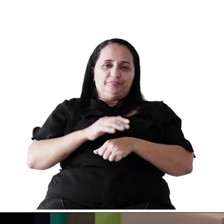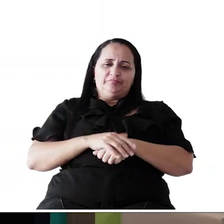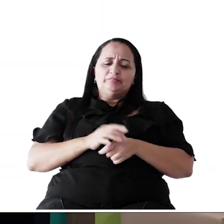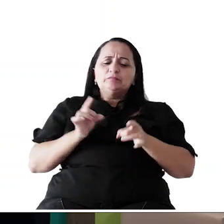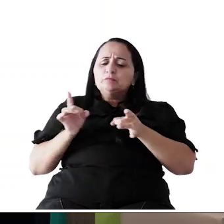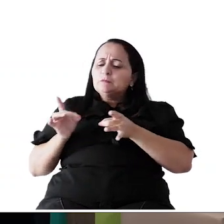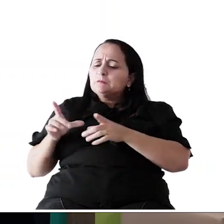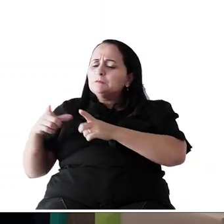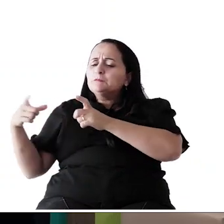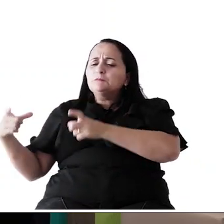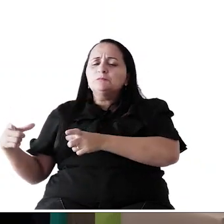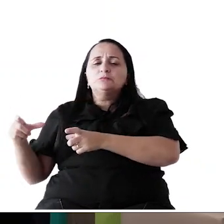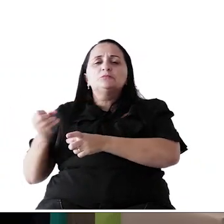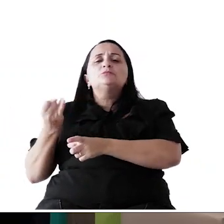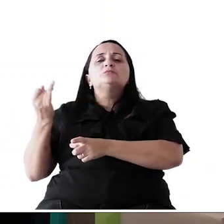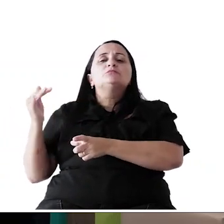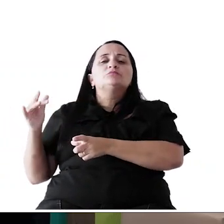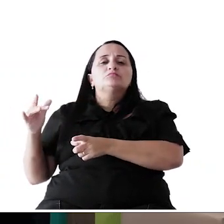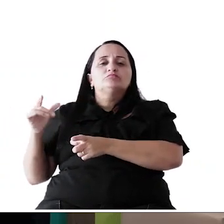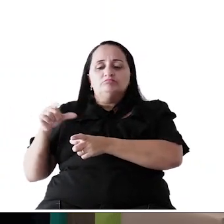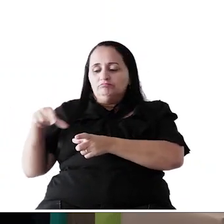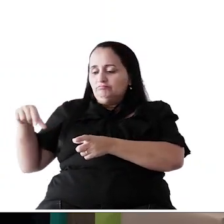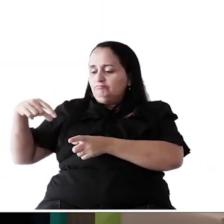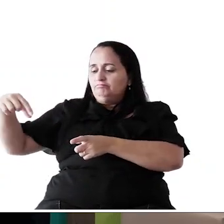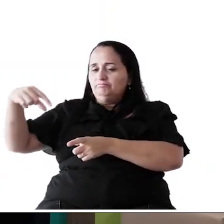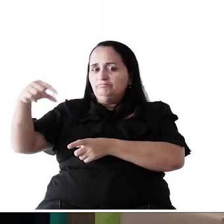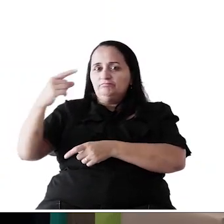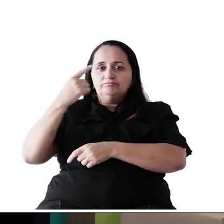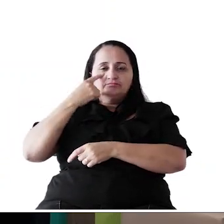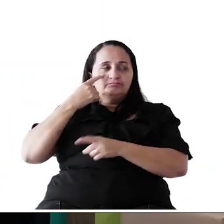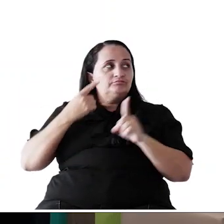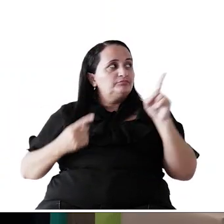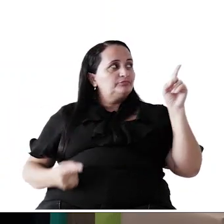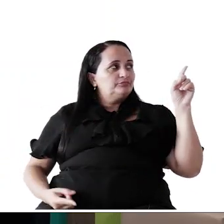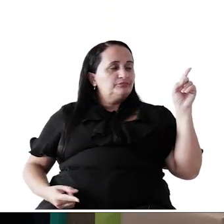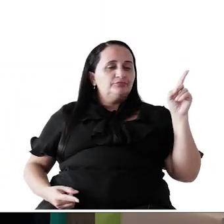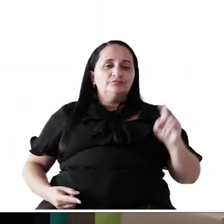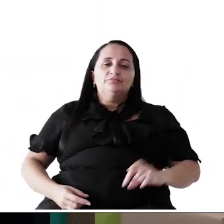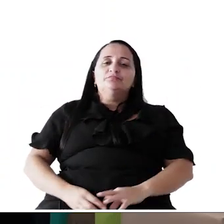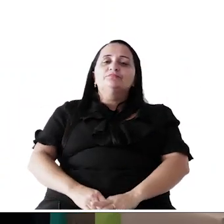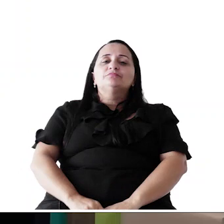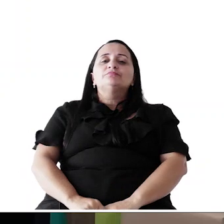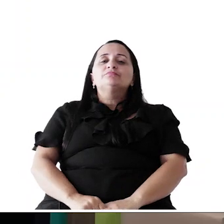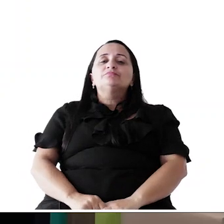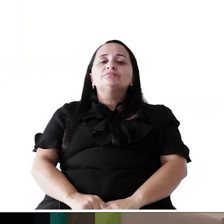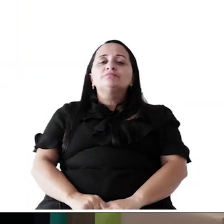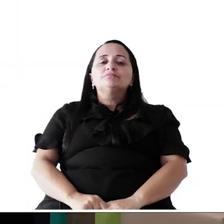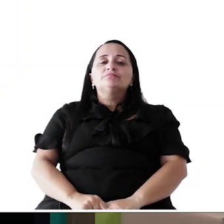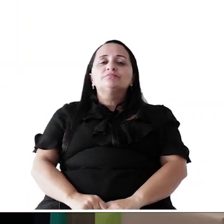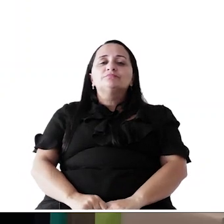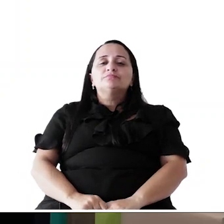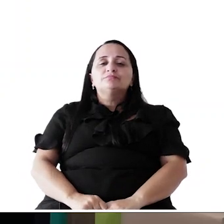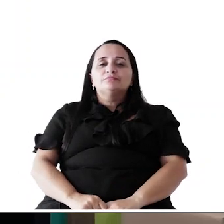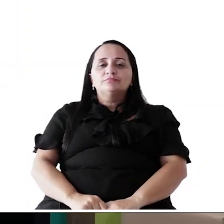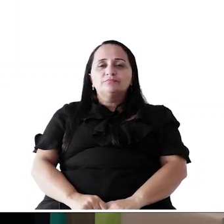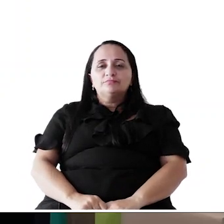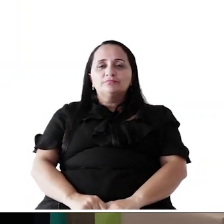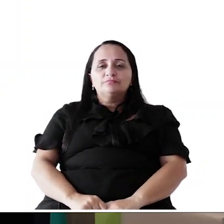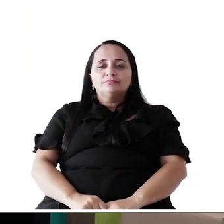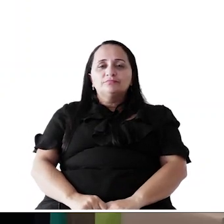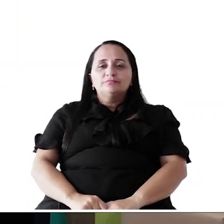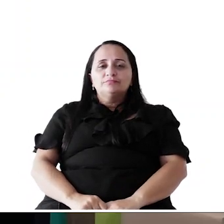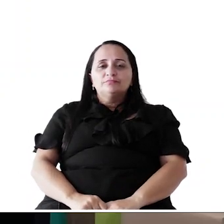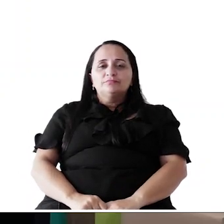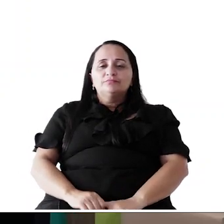representar essa pizza da Marli aqui no quadro. Eu tenho uma pizza, ela é redonda e ela está dividida em quantos